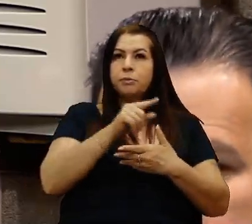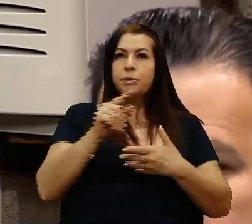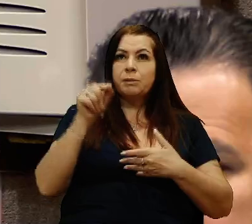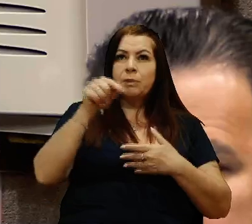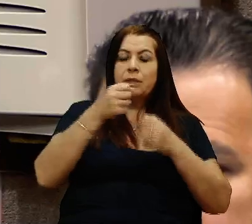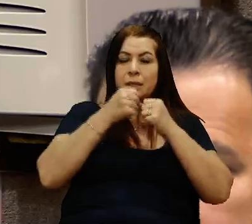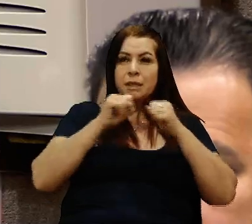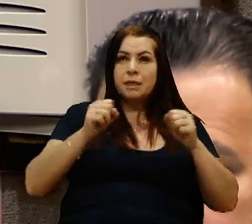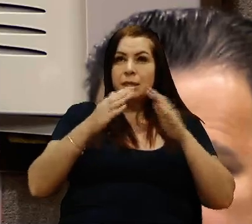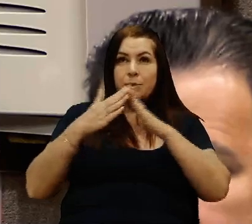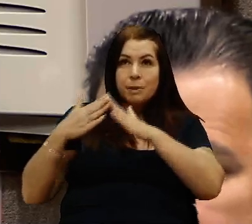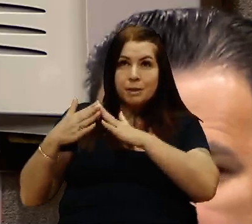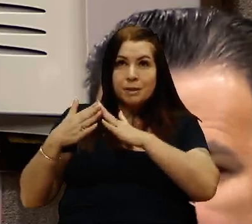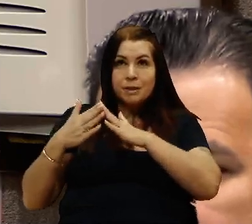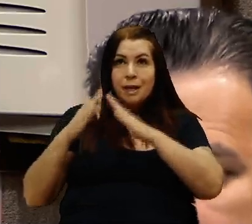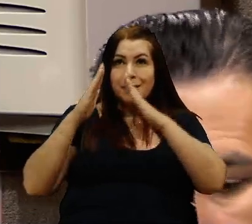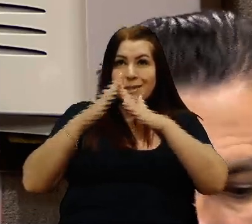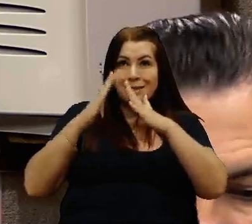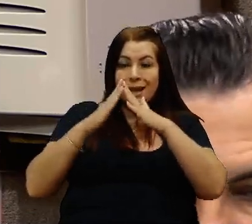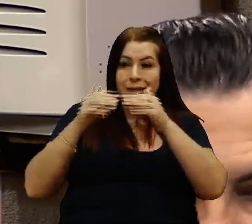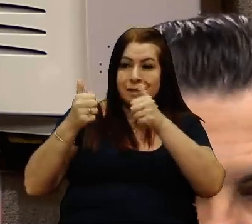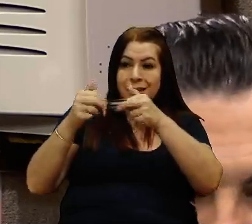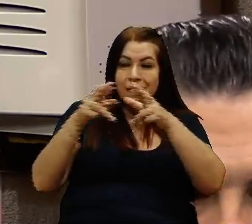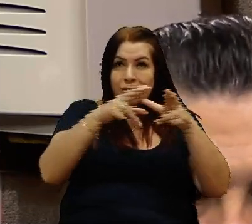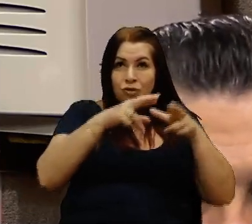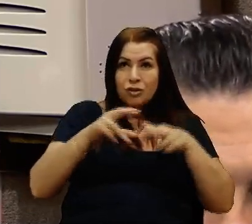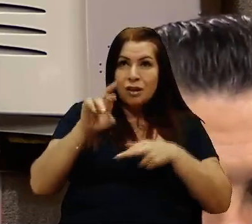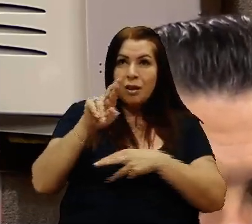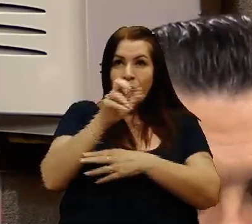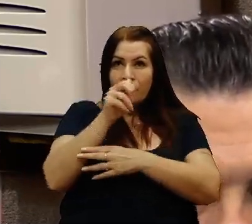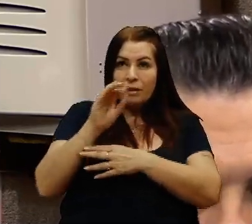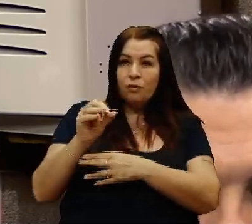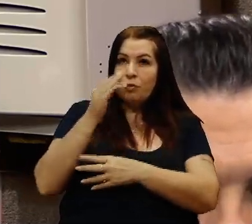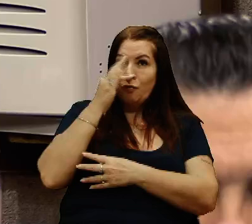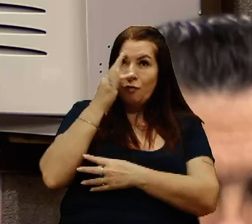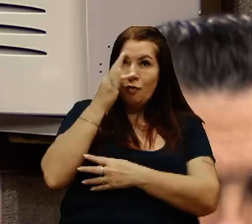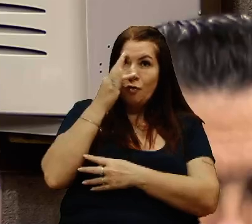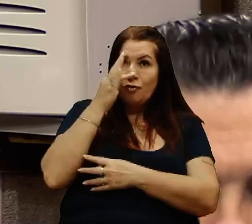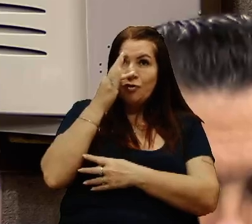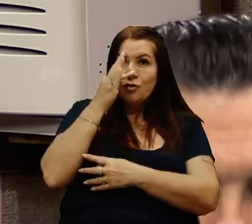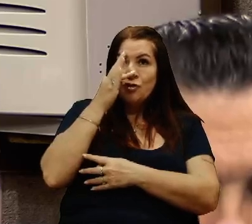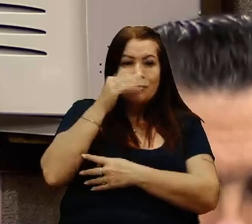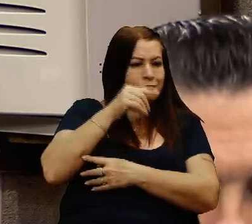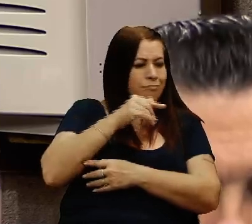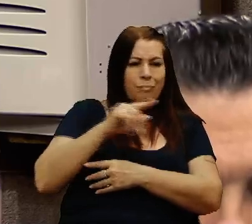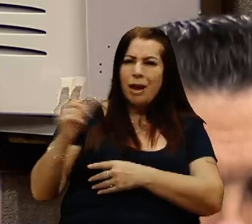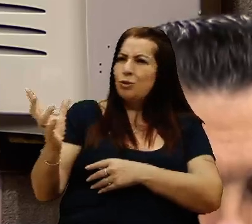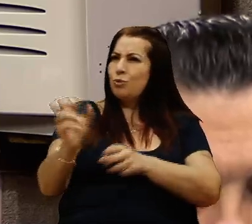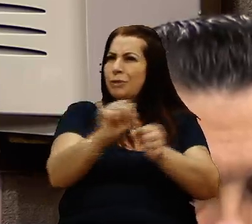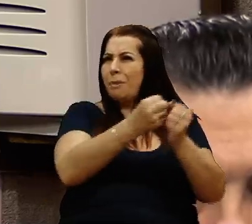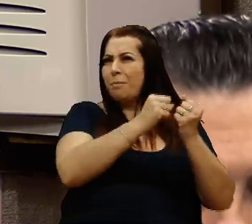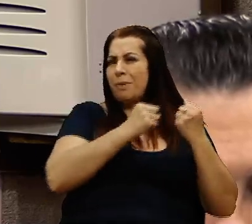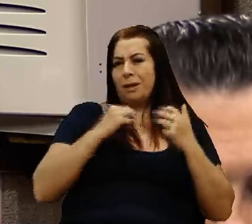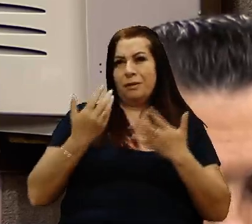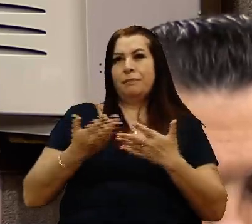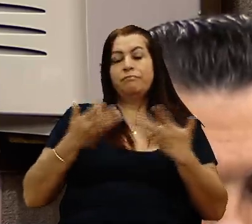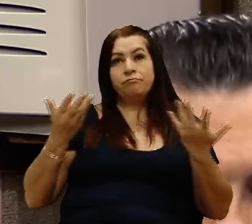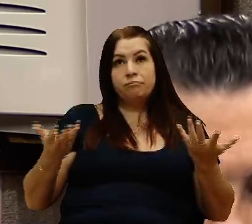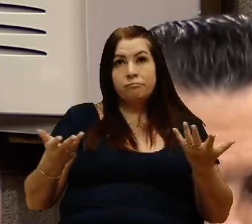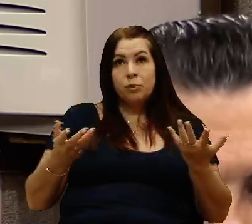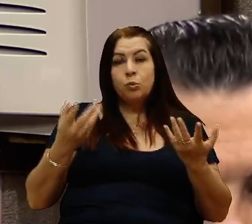Habitação, as casas ali na região do Rincão das Flores, aonde passou, foi totalmente destruído. Então, o que a gente tem que